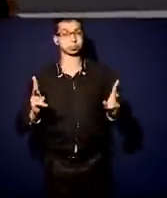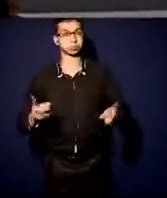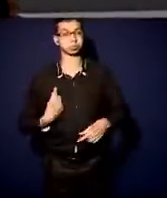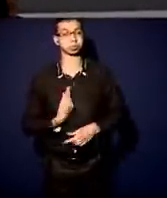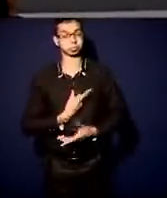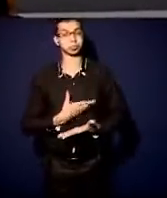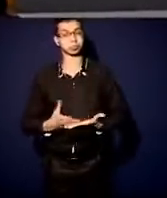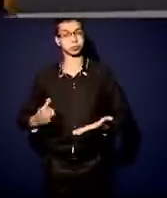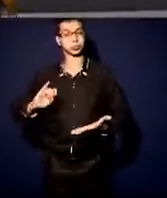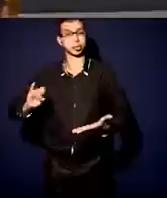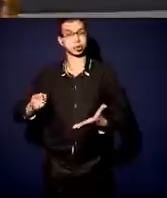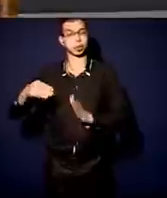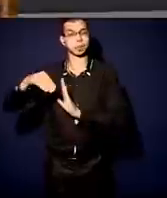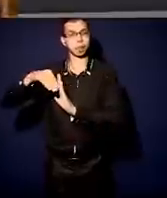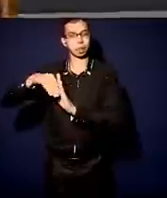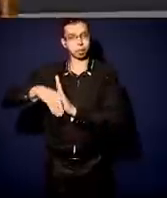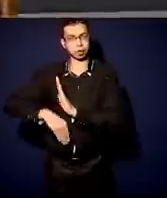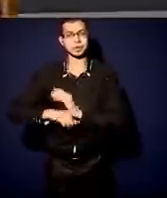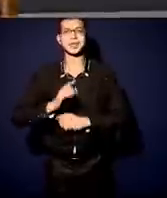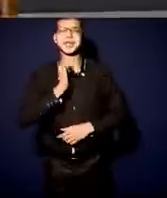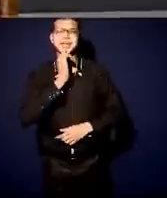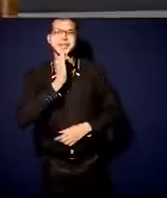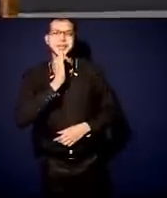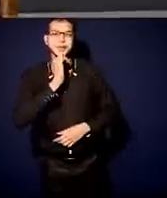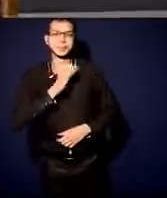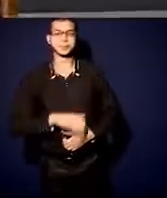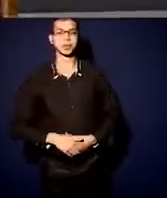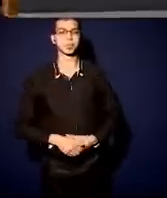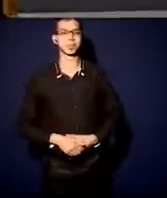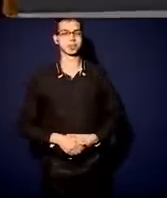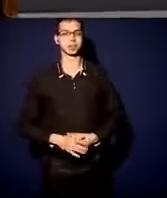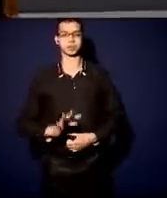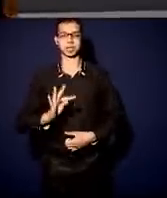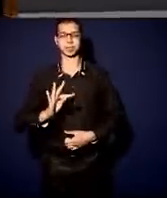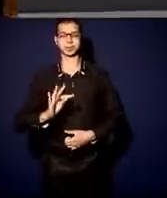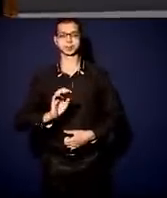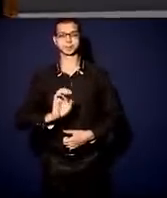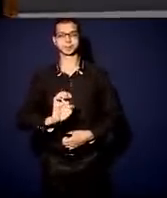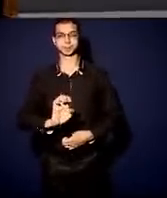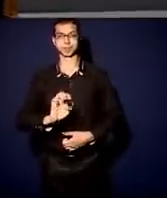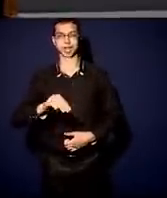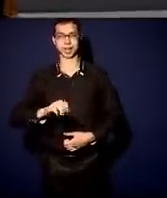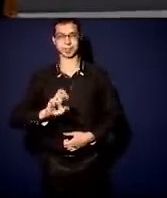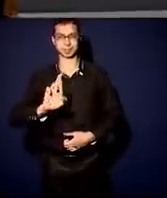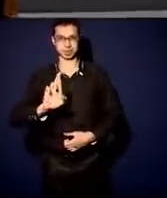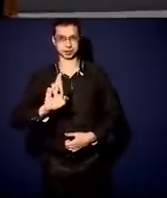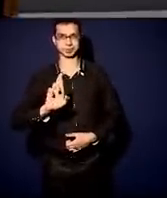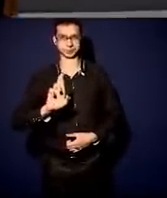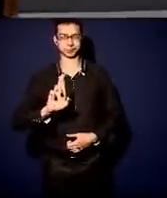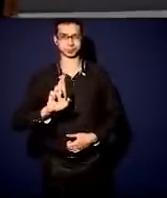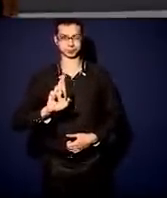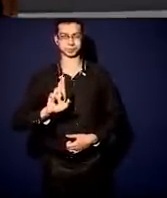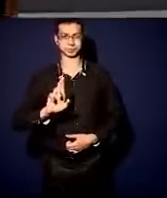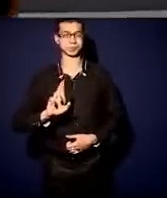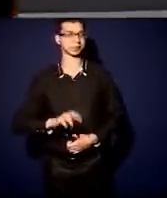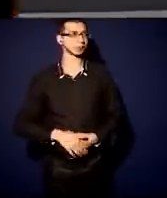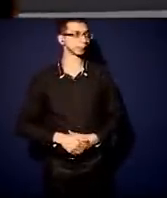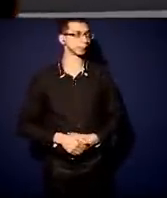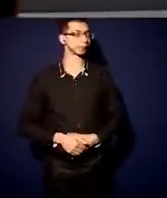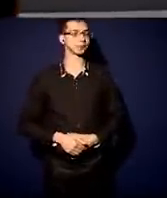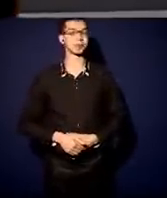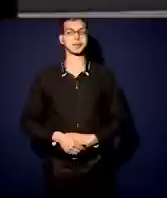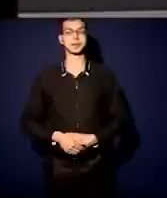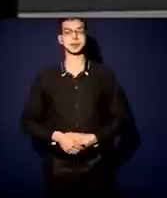quer um exemplo muito bom o governo temer em 2016 o déficit primário de 2016 o valor de hoje foi